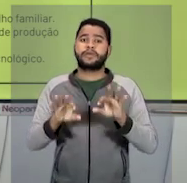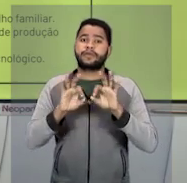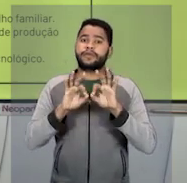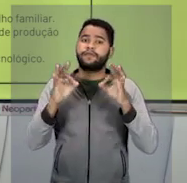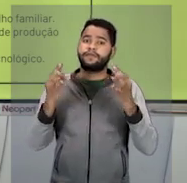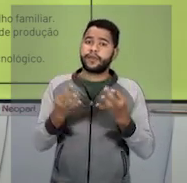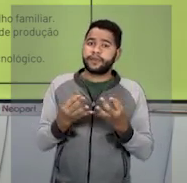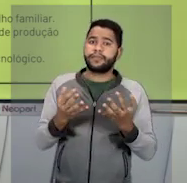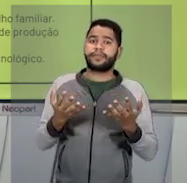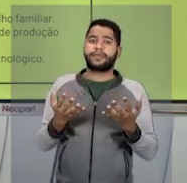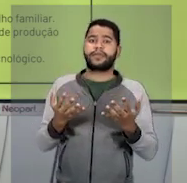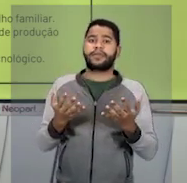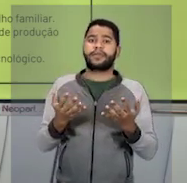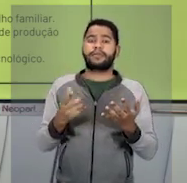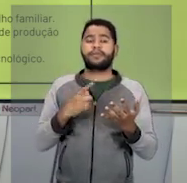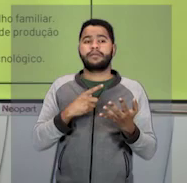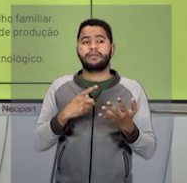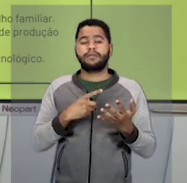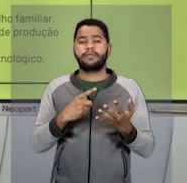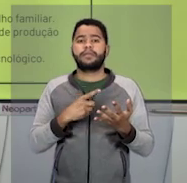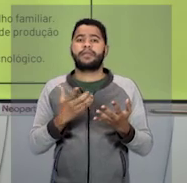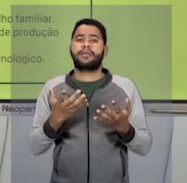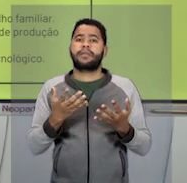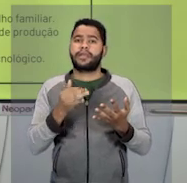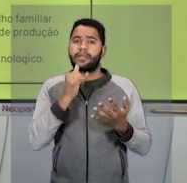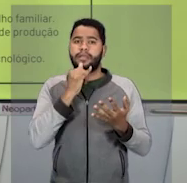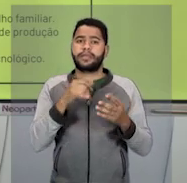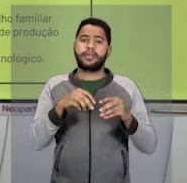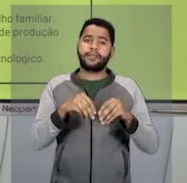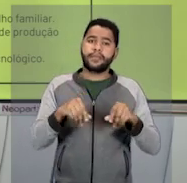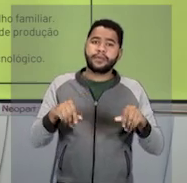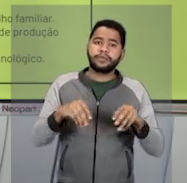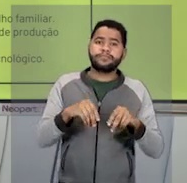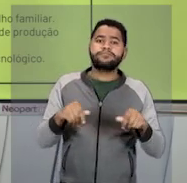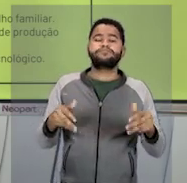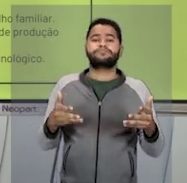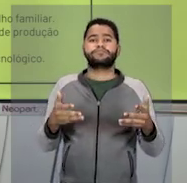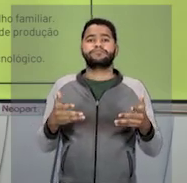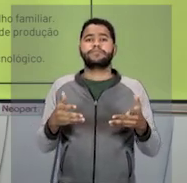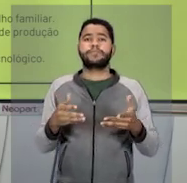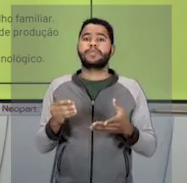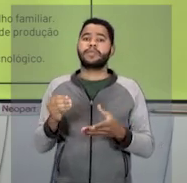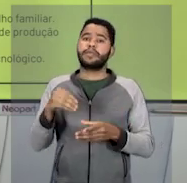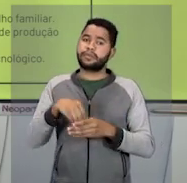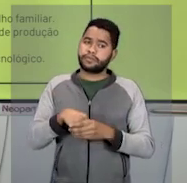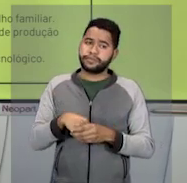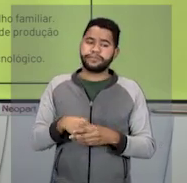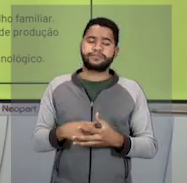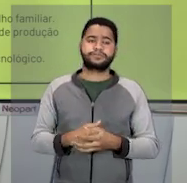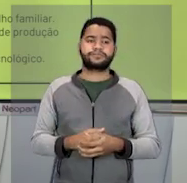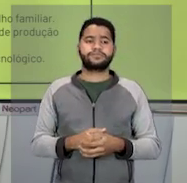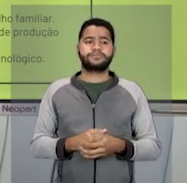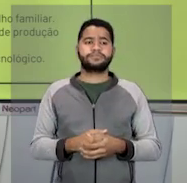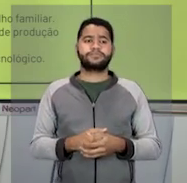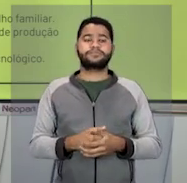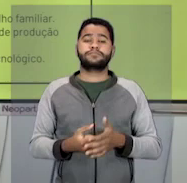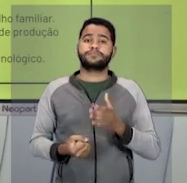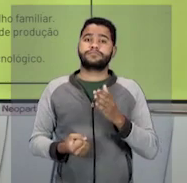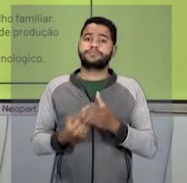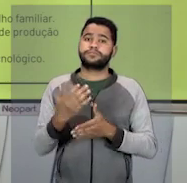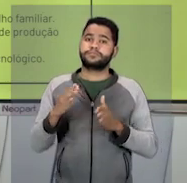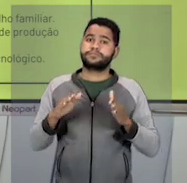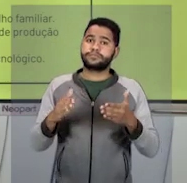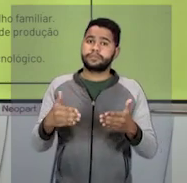famílias, membros familiares que têm essas terras, produzem internamente, né? A produção